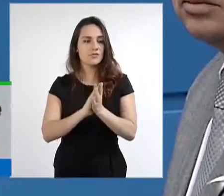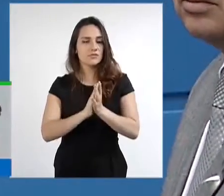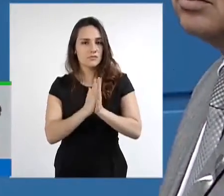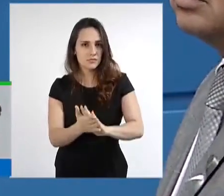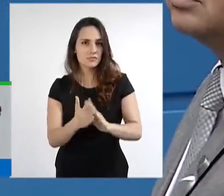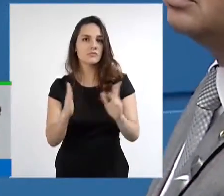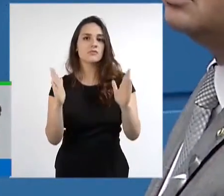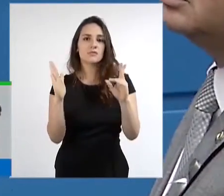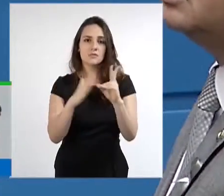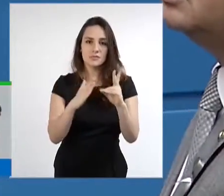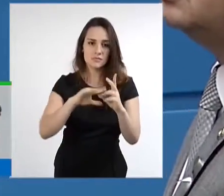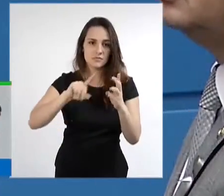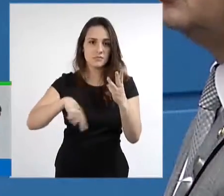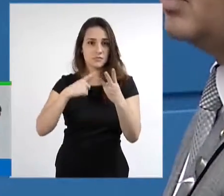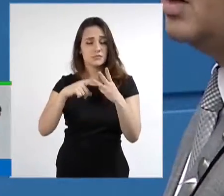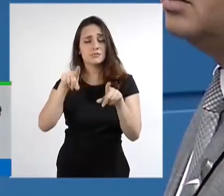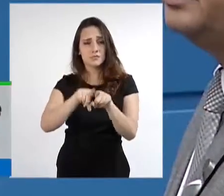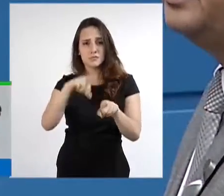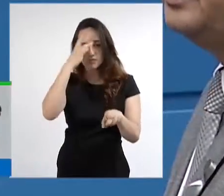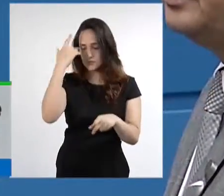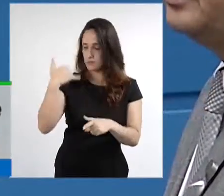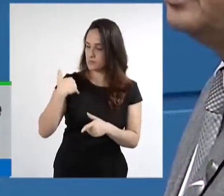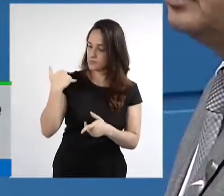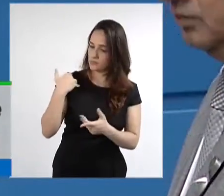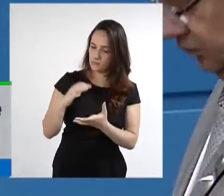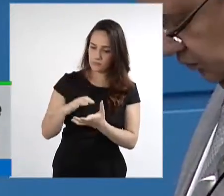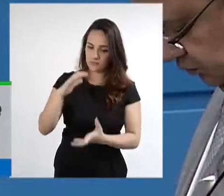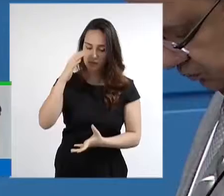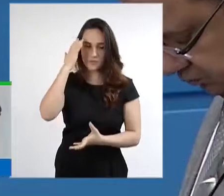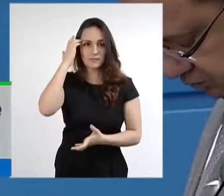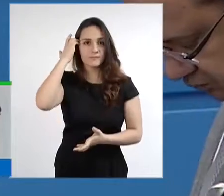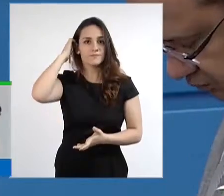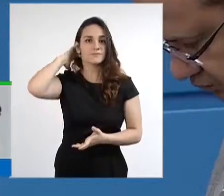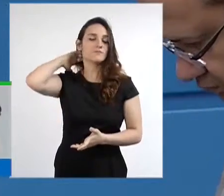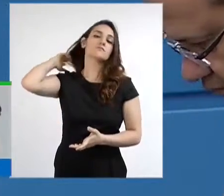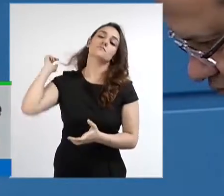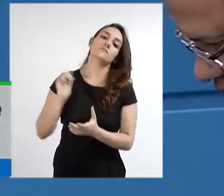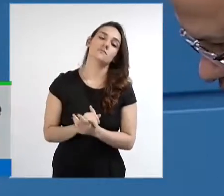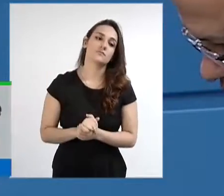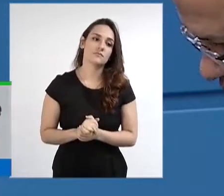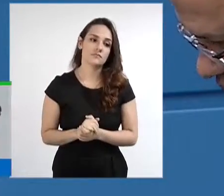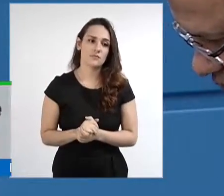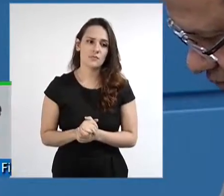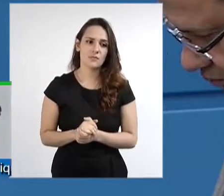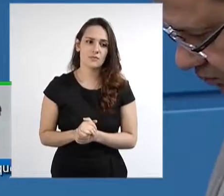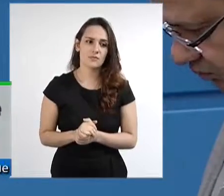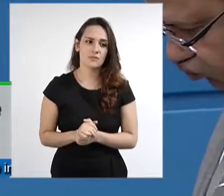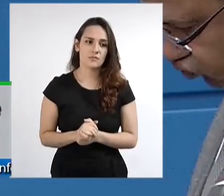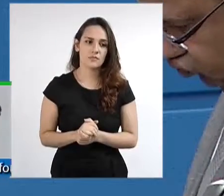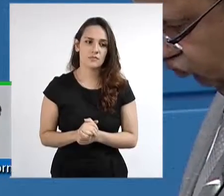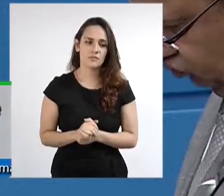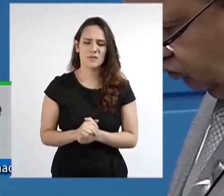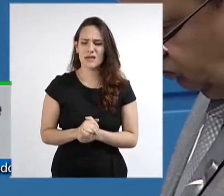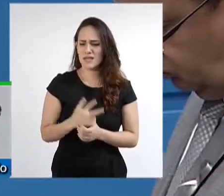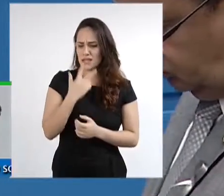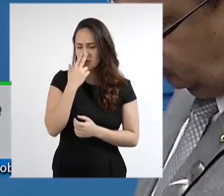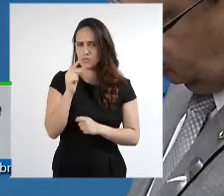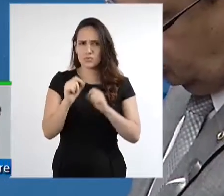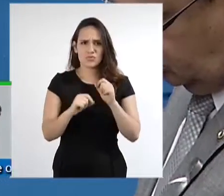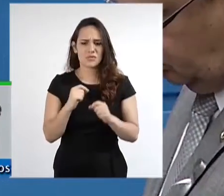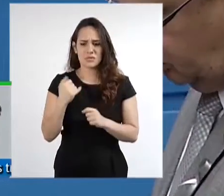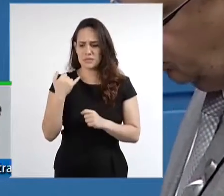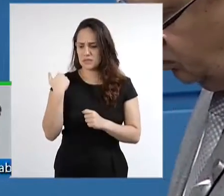à pessoa idosa. Passa uma conotação para esses imbecis, né, que o idoso é como se